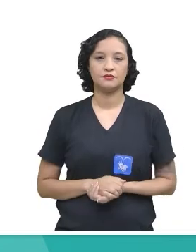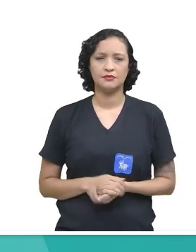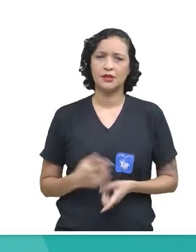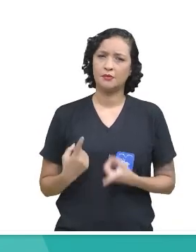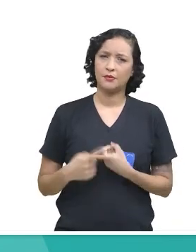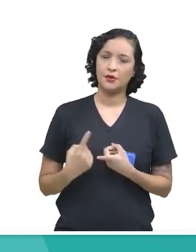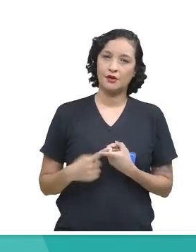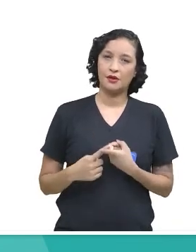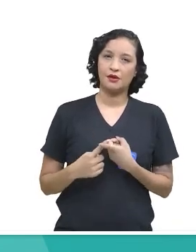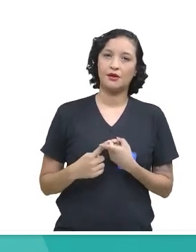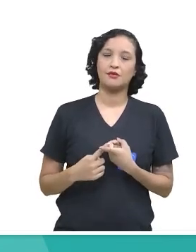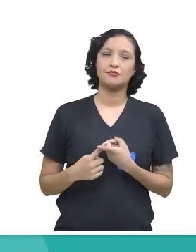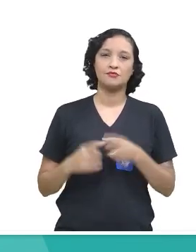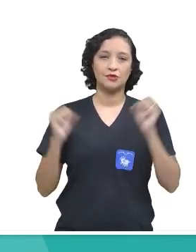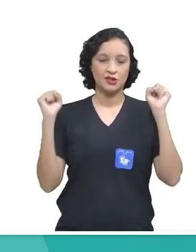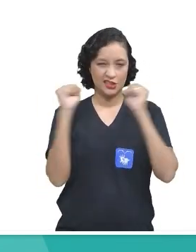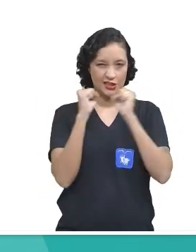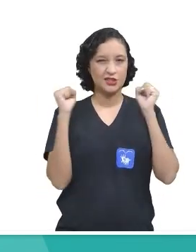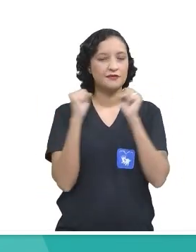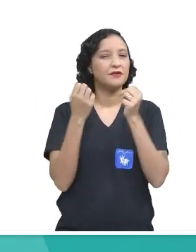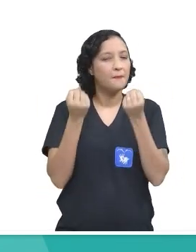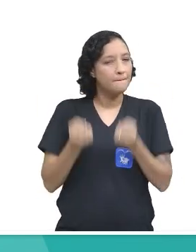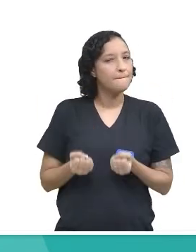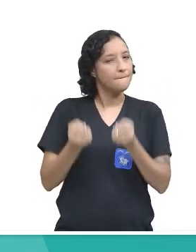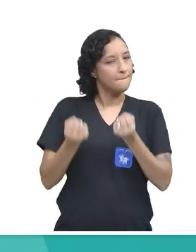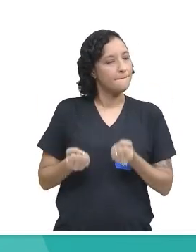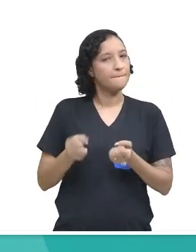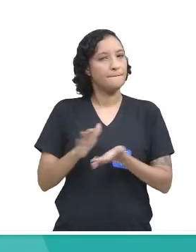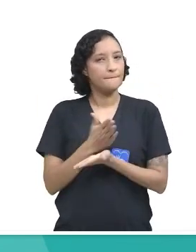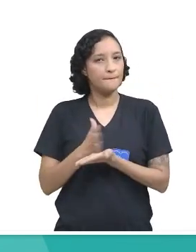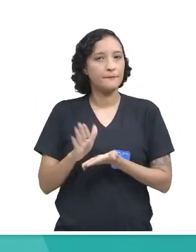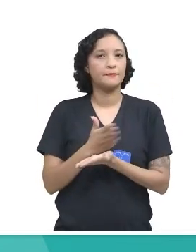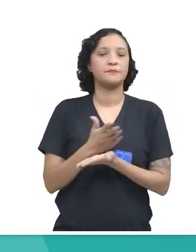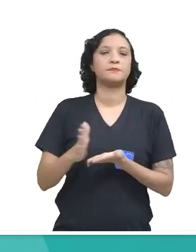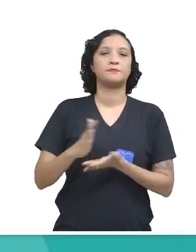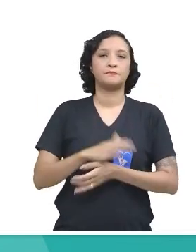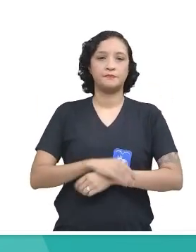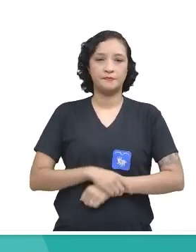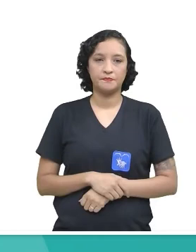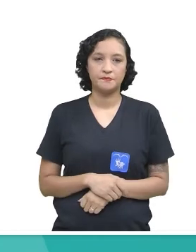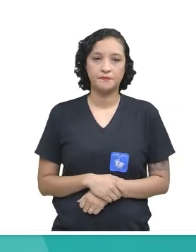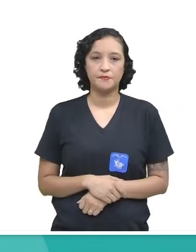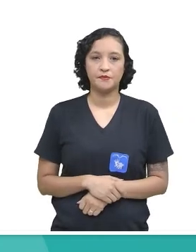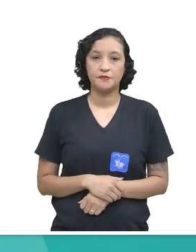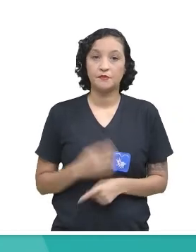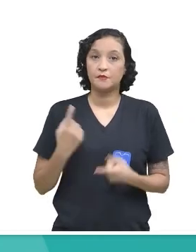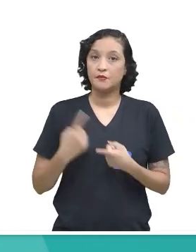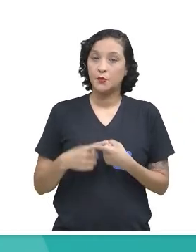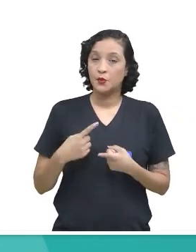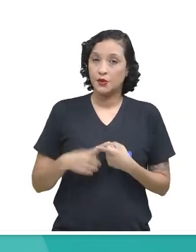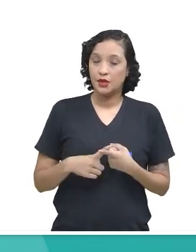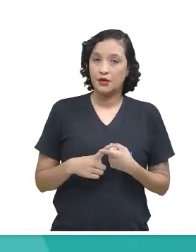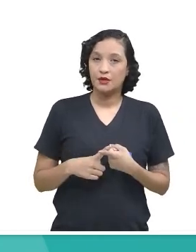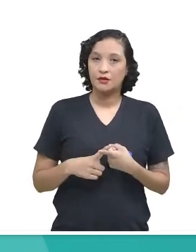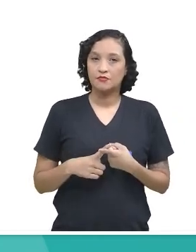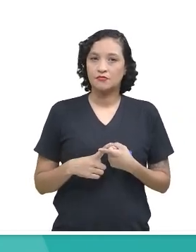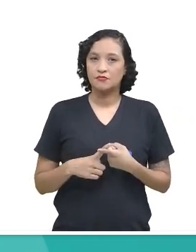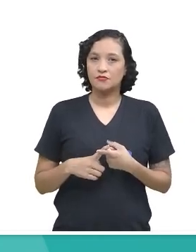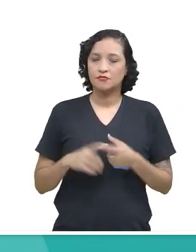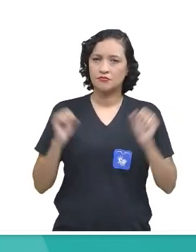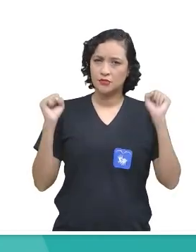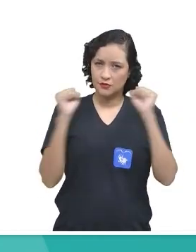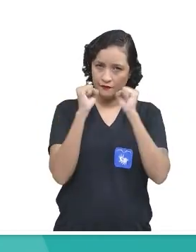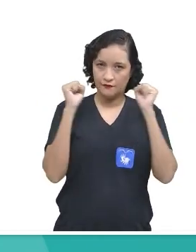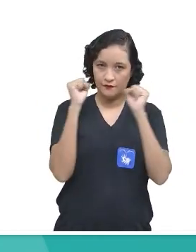essas atividades são consideradas atividades de alta intensidade? É porque quando nós desenvolvemos